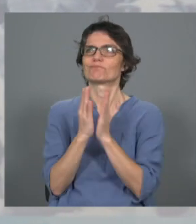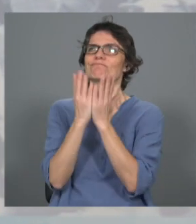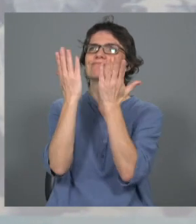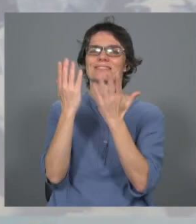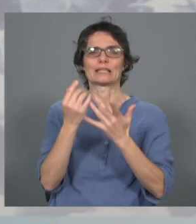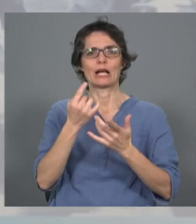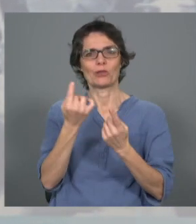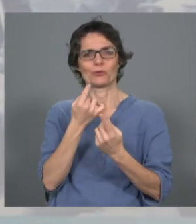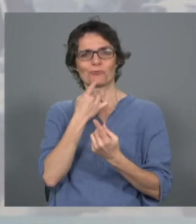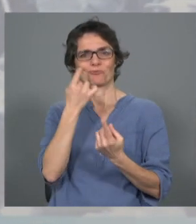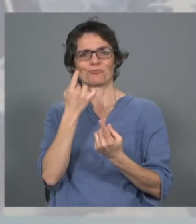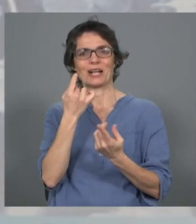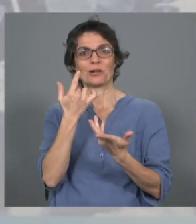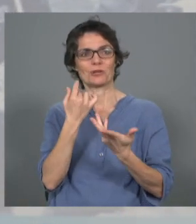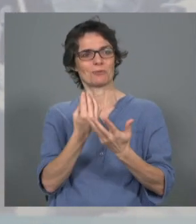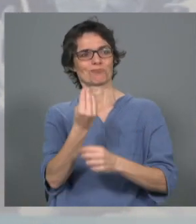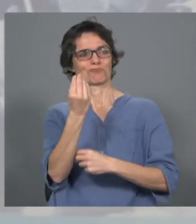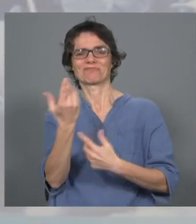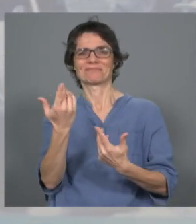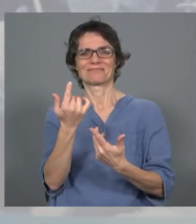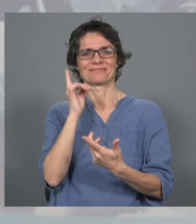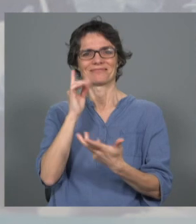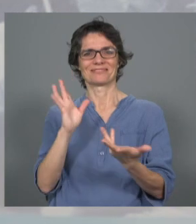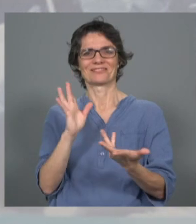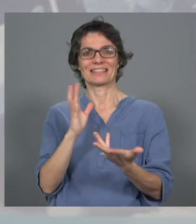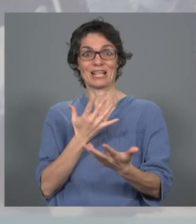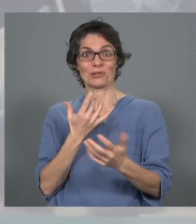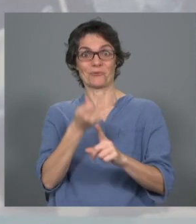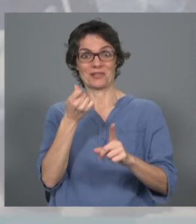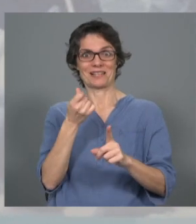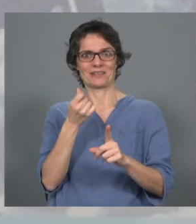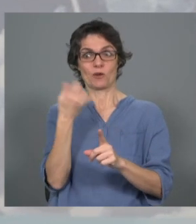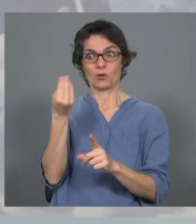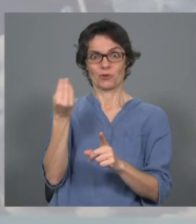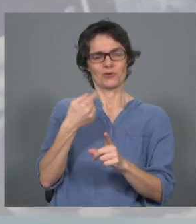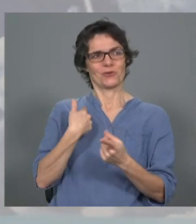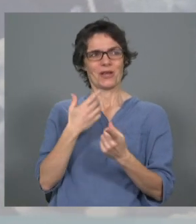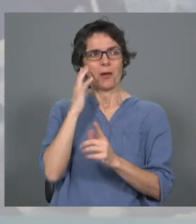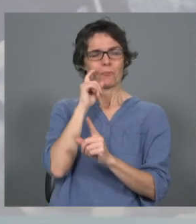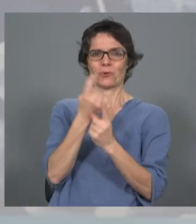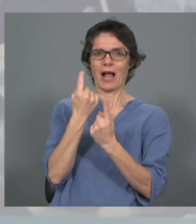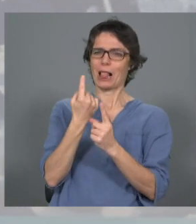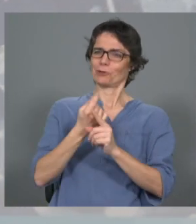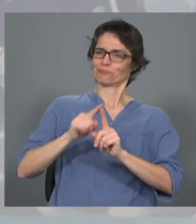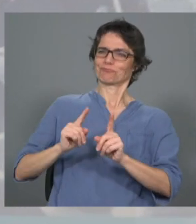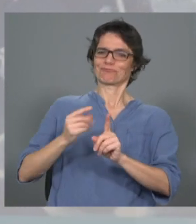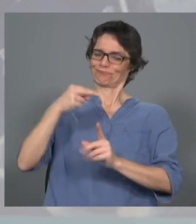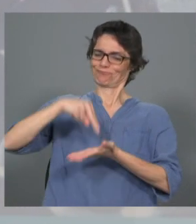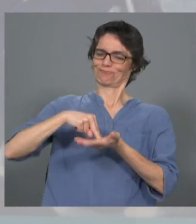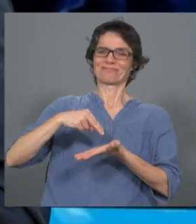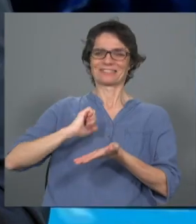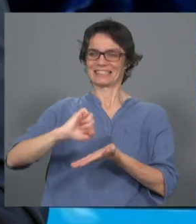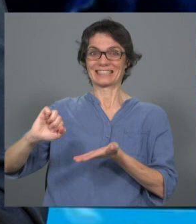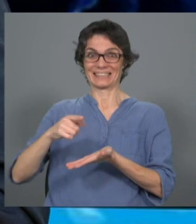próprios jovens, algo muito também desafiante. Todos os jovens querem ser originais, não é? Na sua forma de estar na